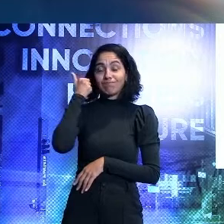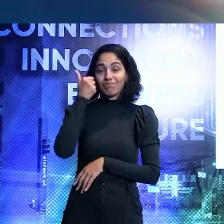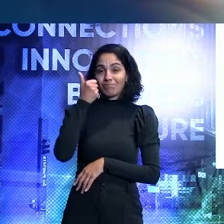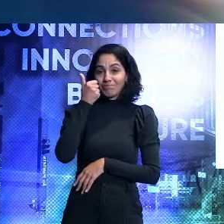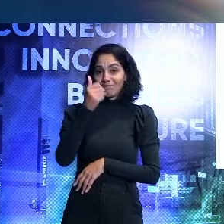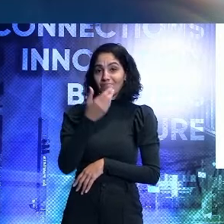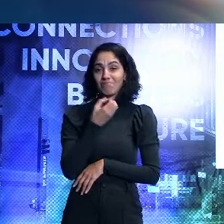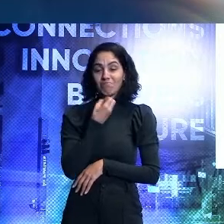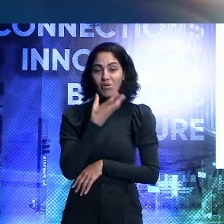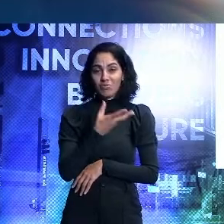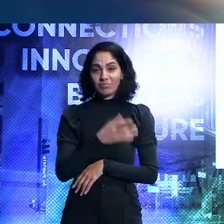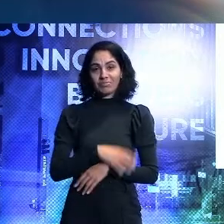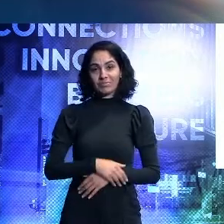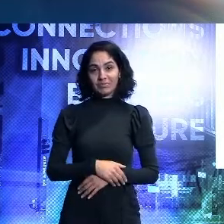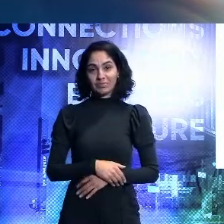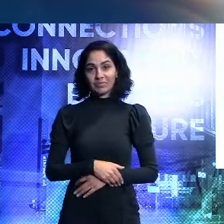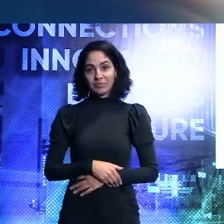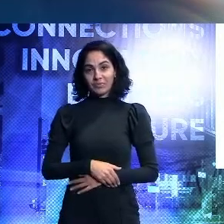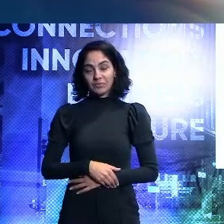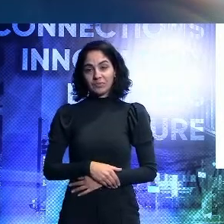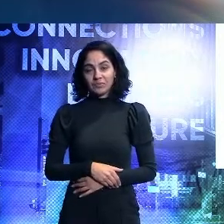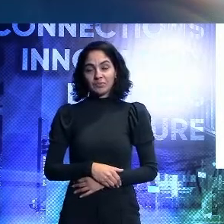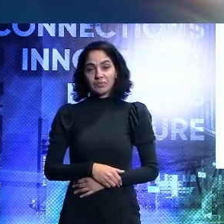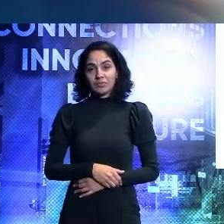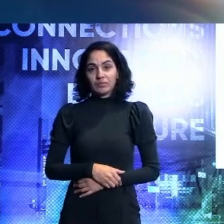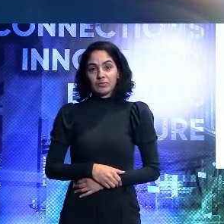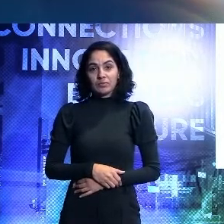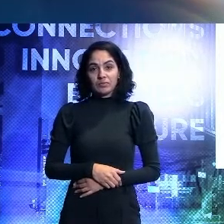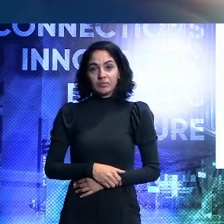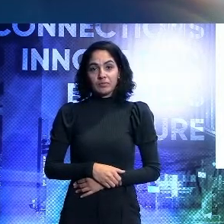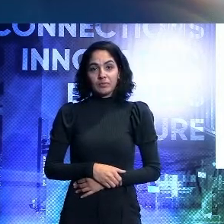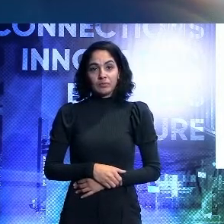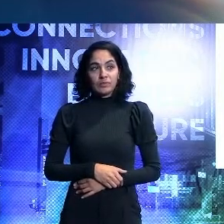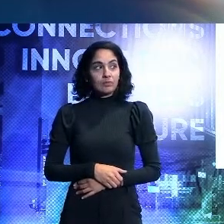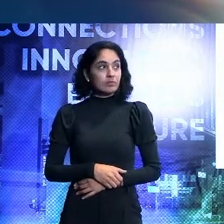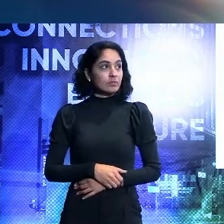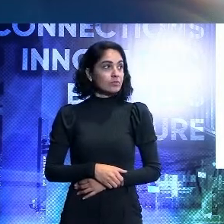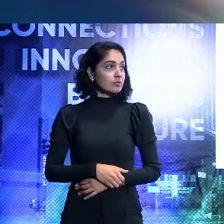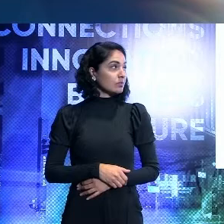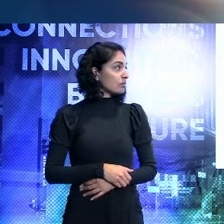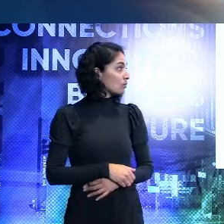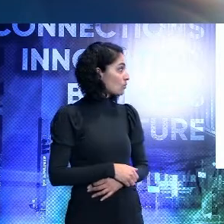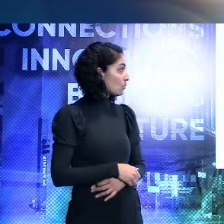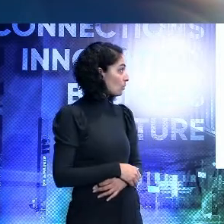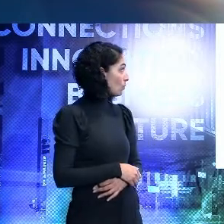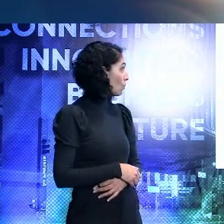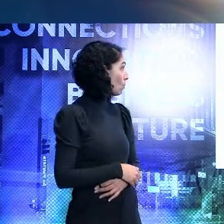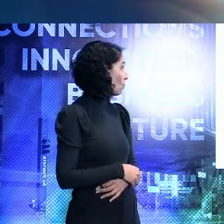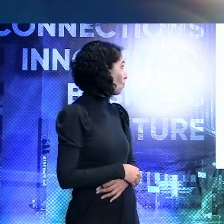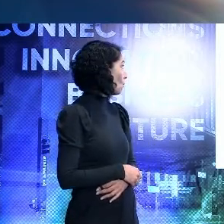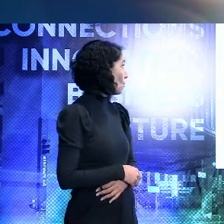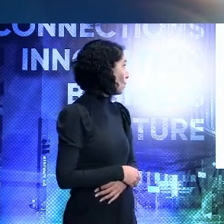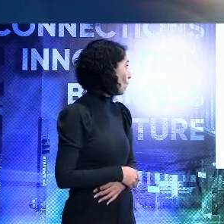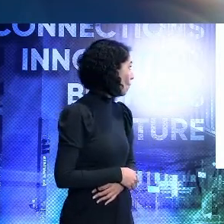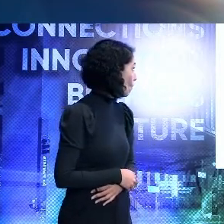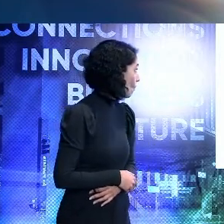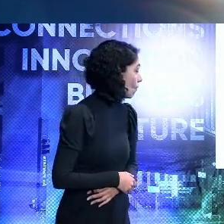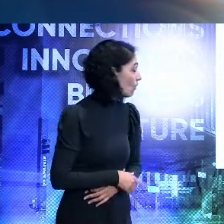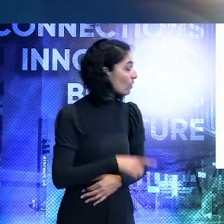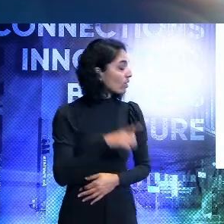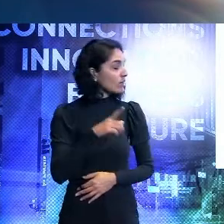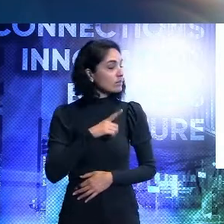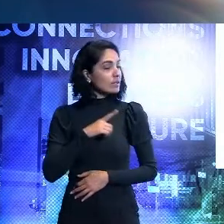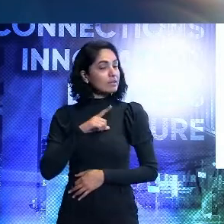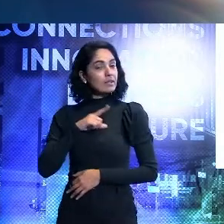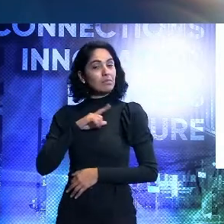quando a gente pega também... Ó, inovação digital, foi. Quando a gente pega alguns artigos que